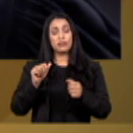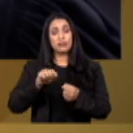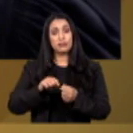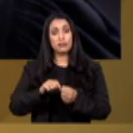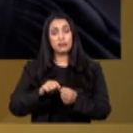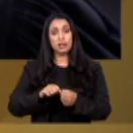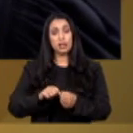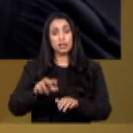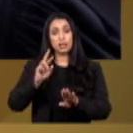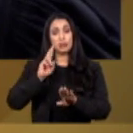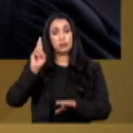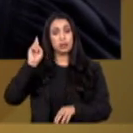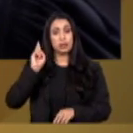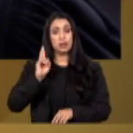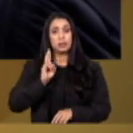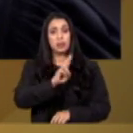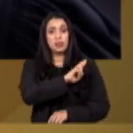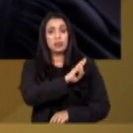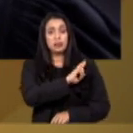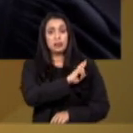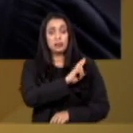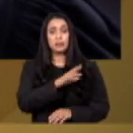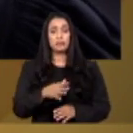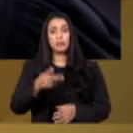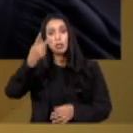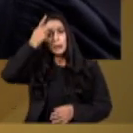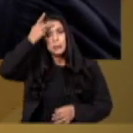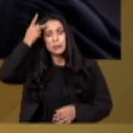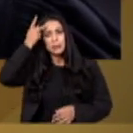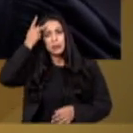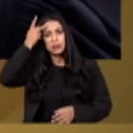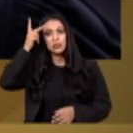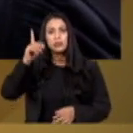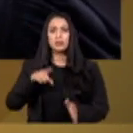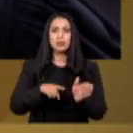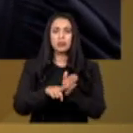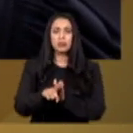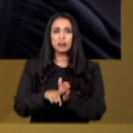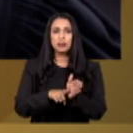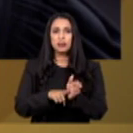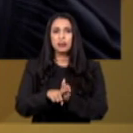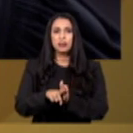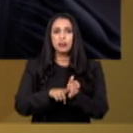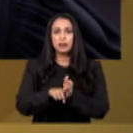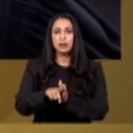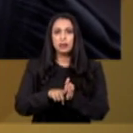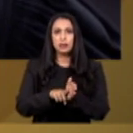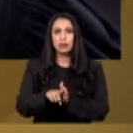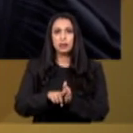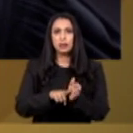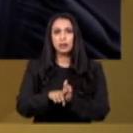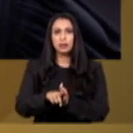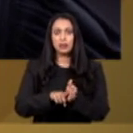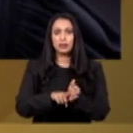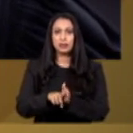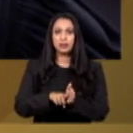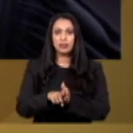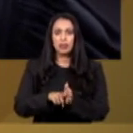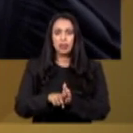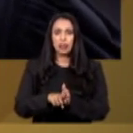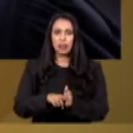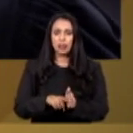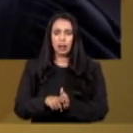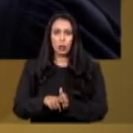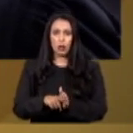rins ou pessoas envolvidos ou pessoas envolvidas na investigação assim pela origem dos recursos envolvidos